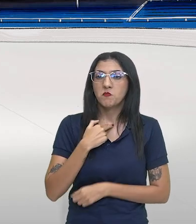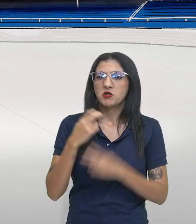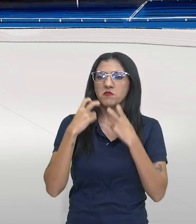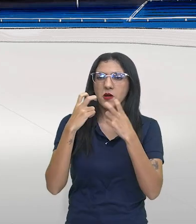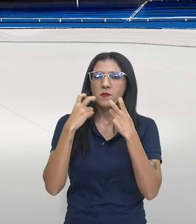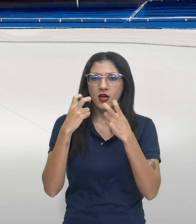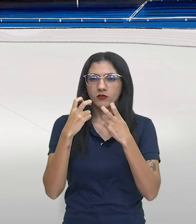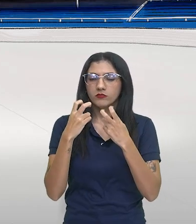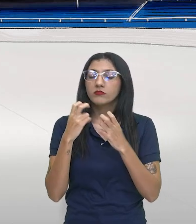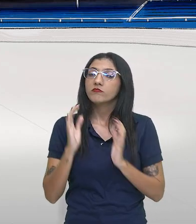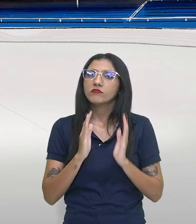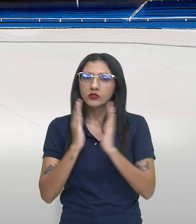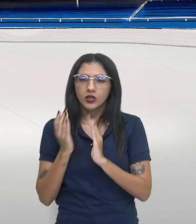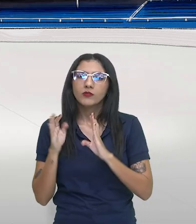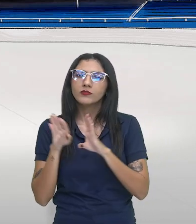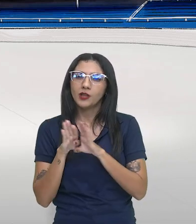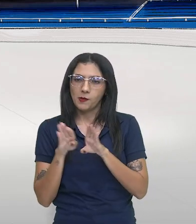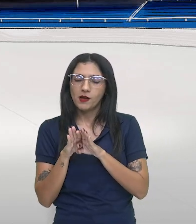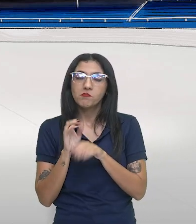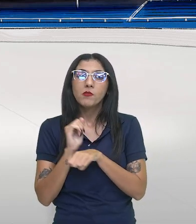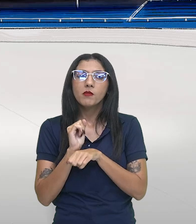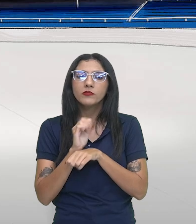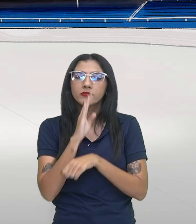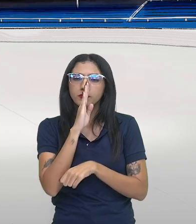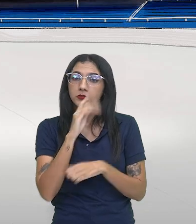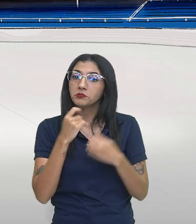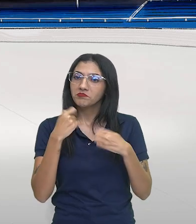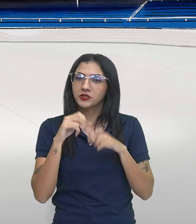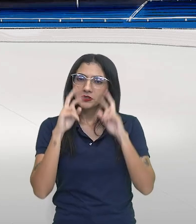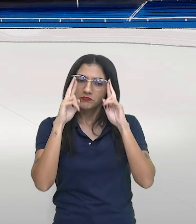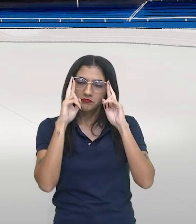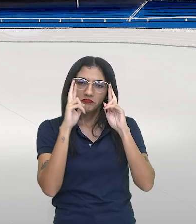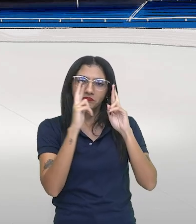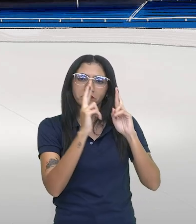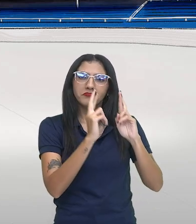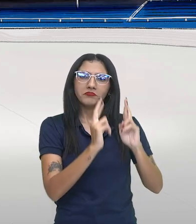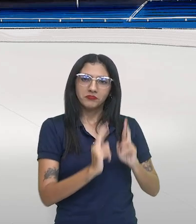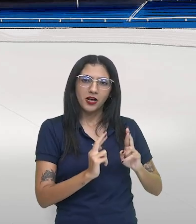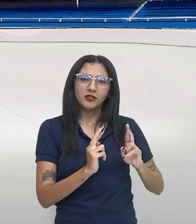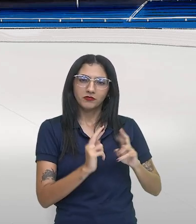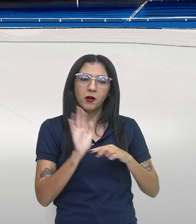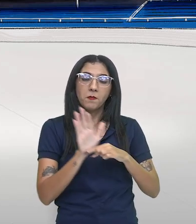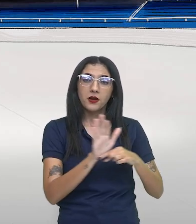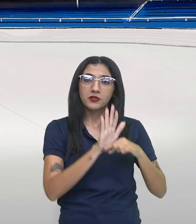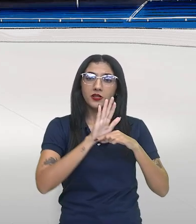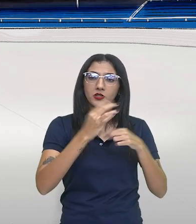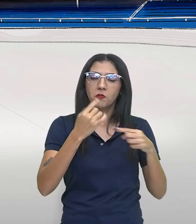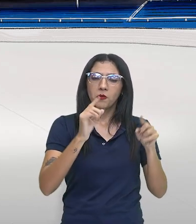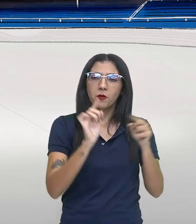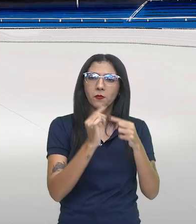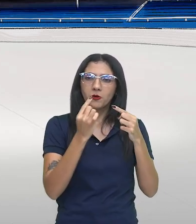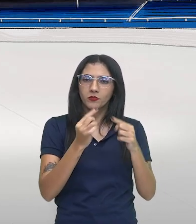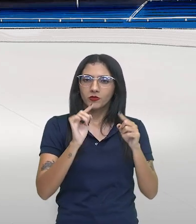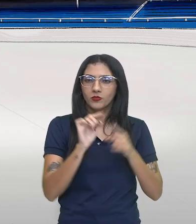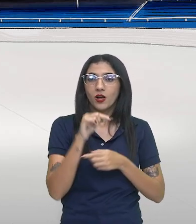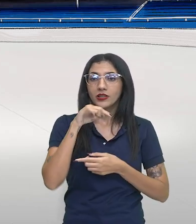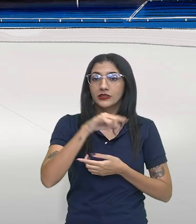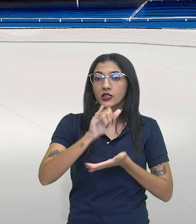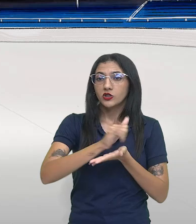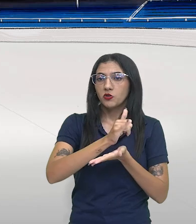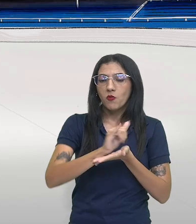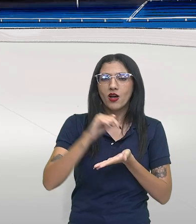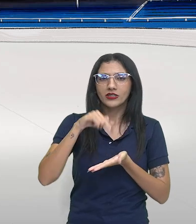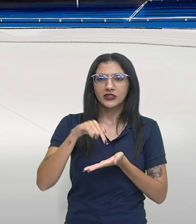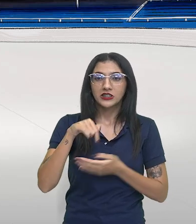E vice-versa, ok? Justamente para respeitar ali a apresentação do boi que está ali